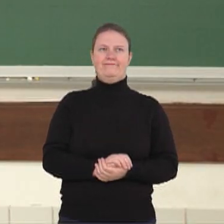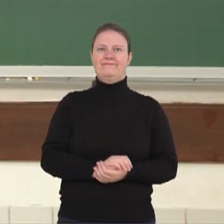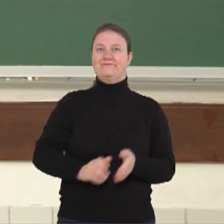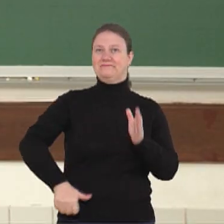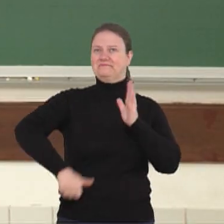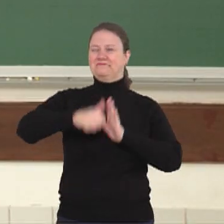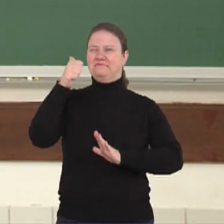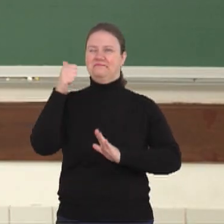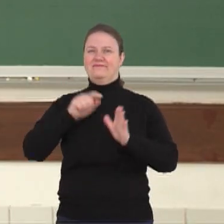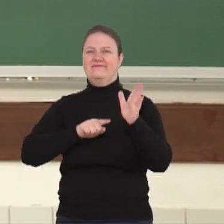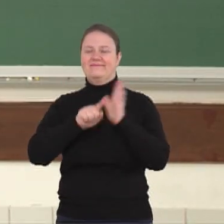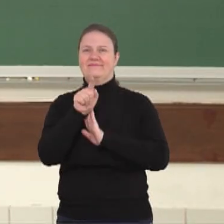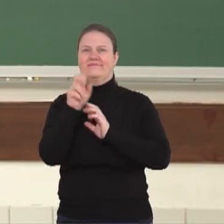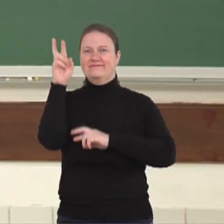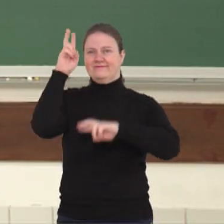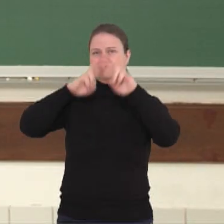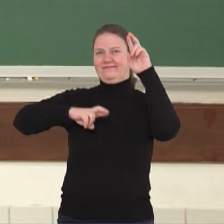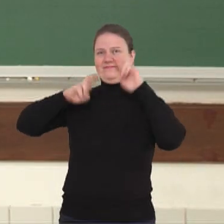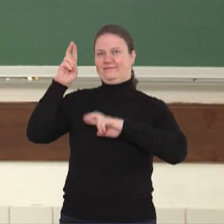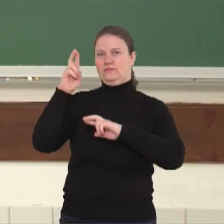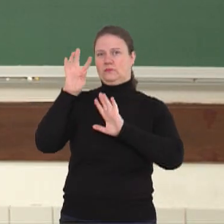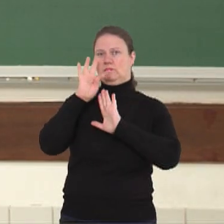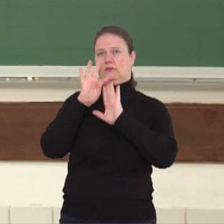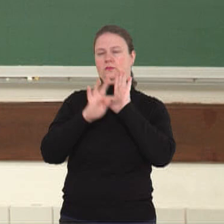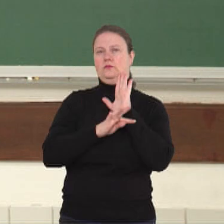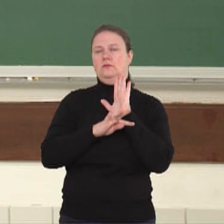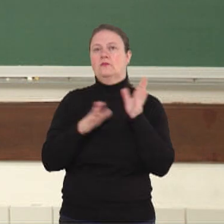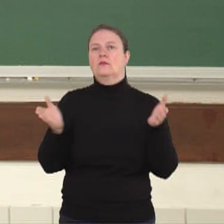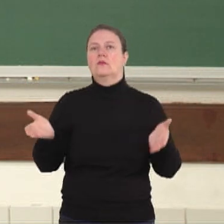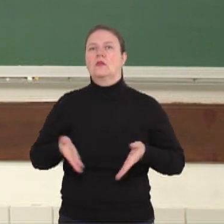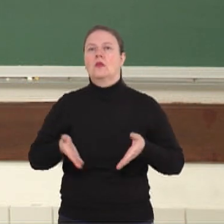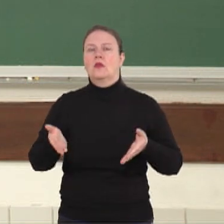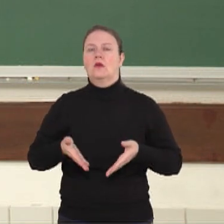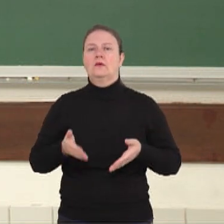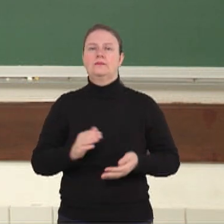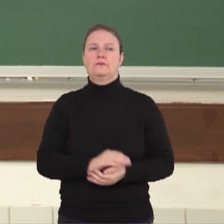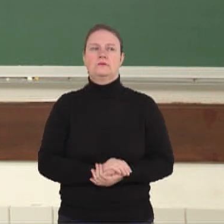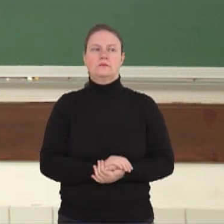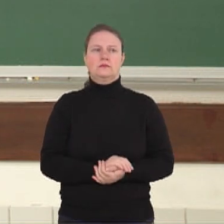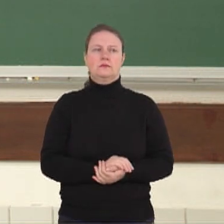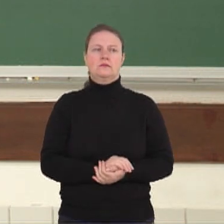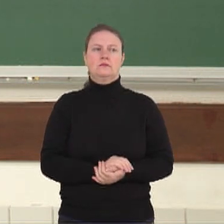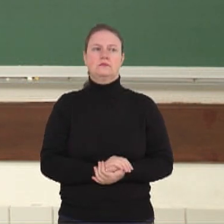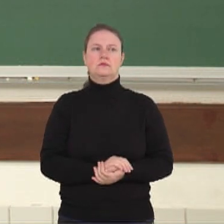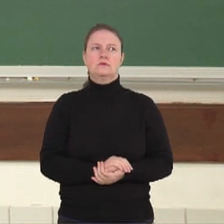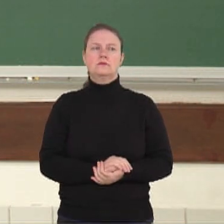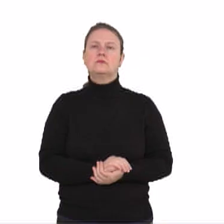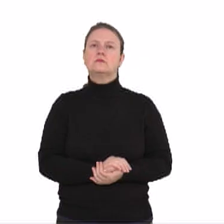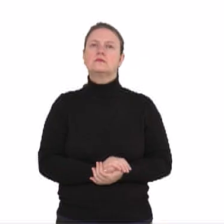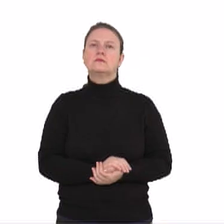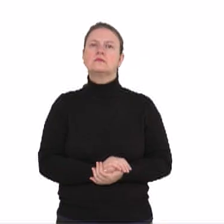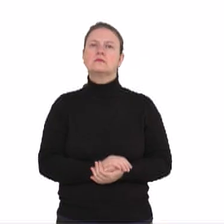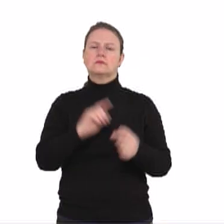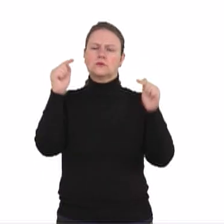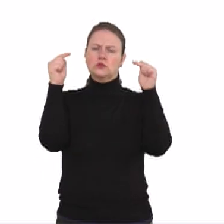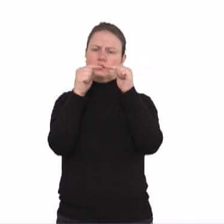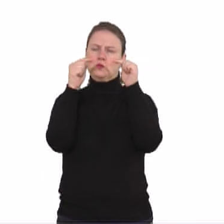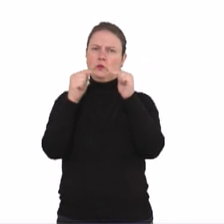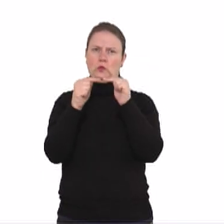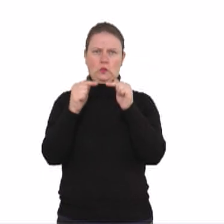primeira questão de análise agora do texto, tá? Já entramos no tema, agora vamos analisar o texto. Relacionando o